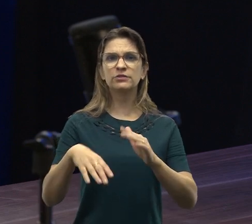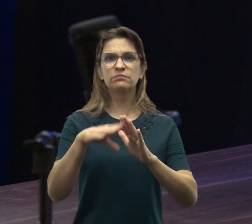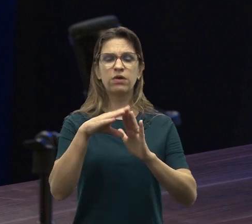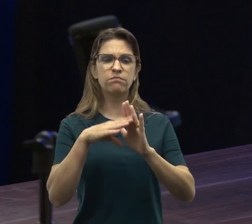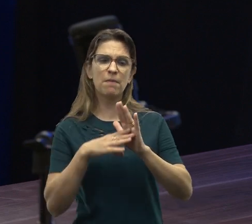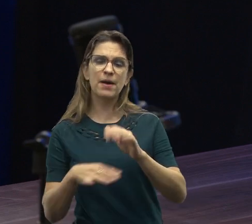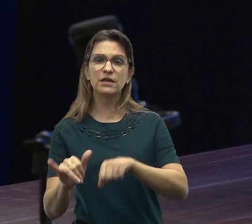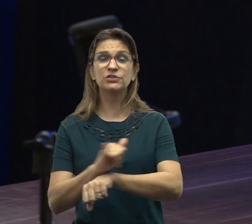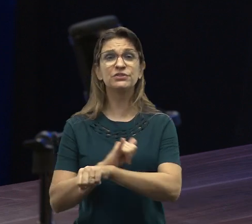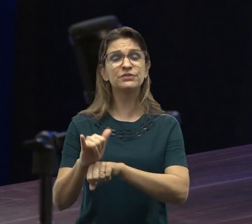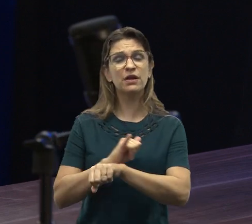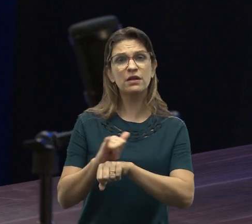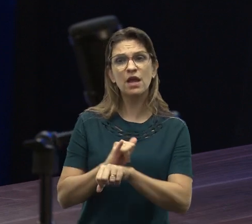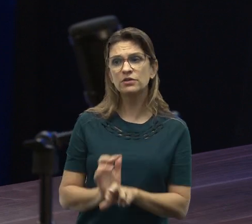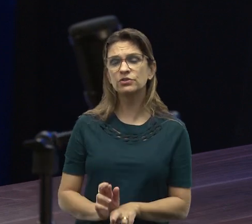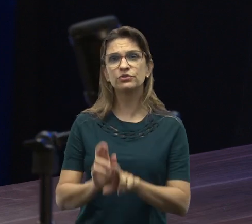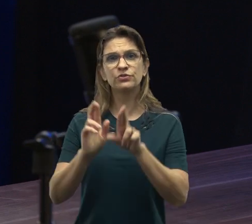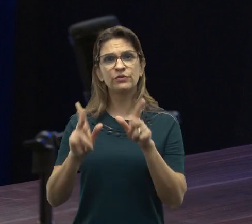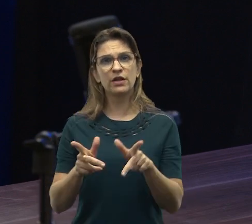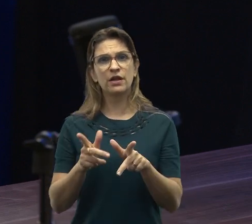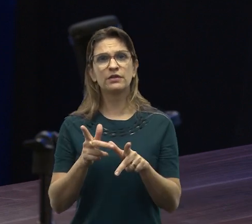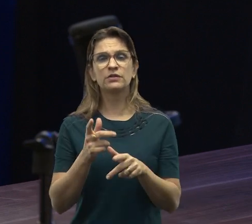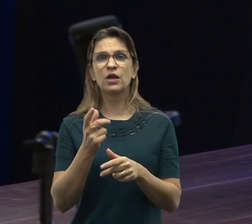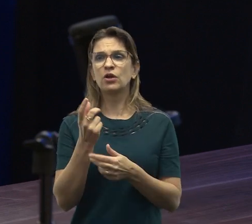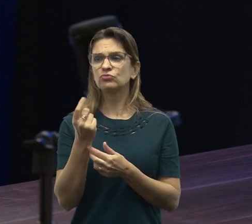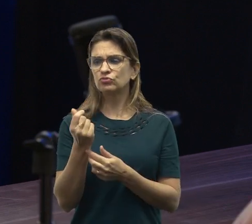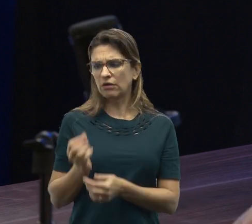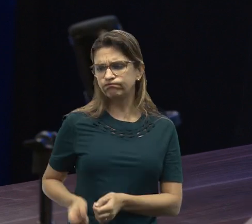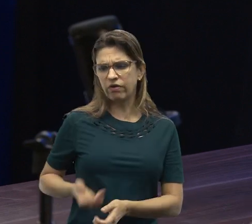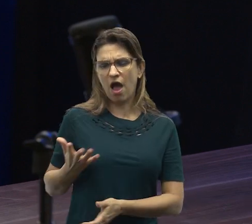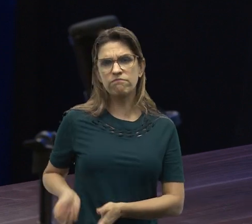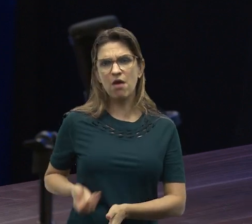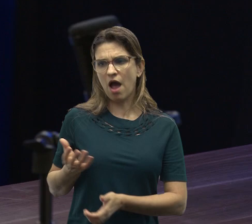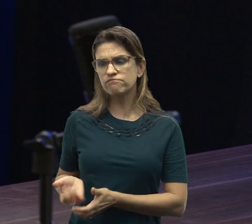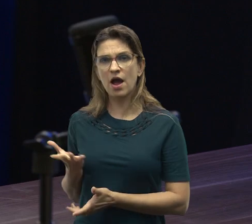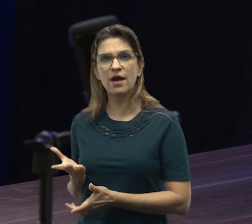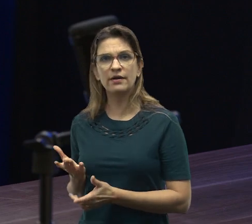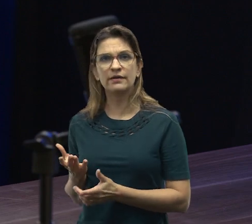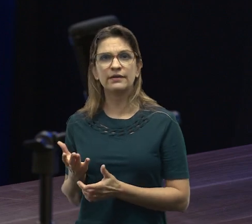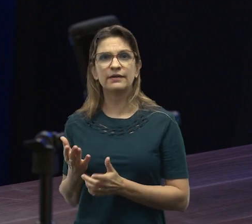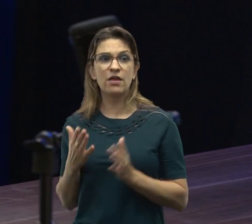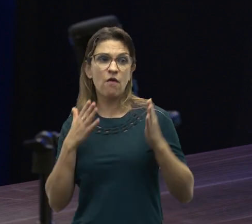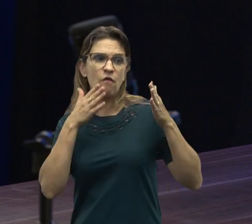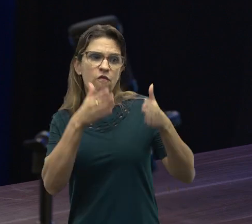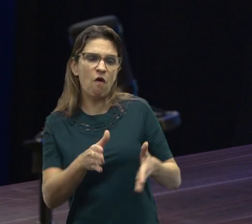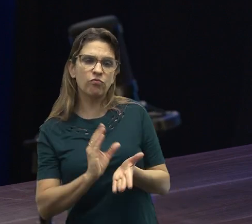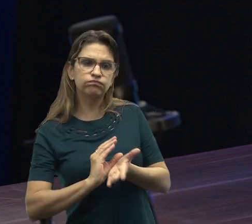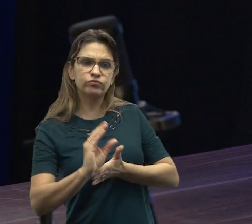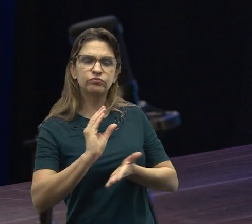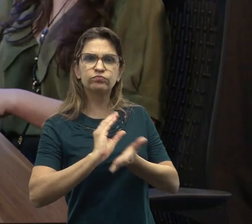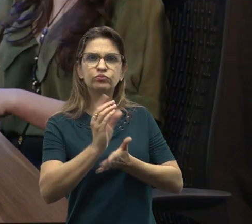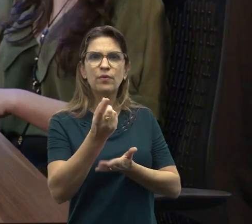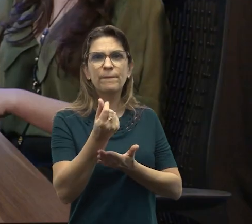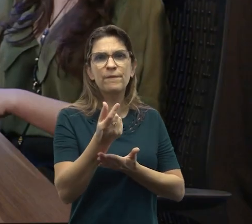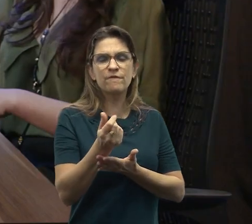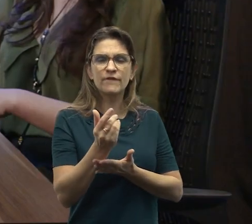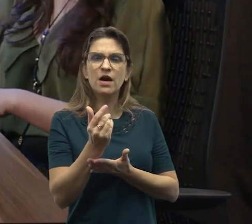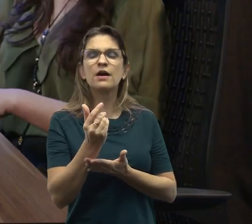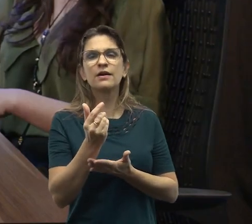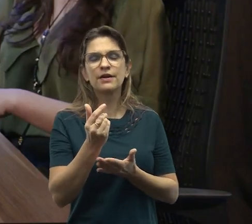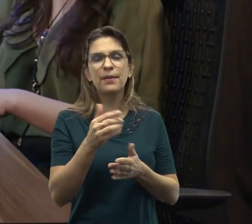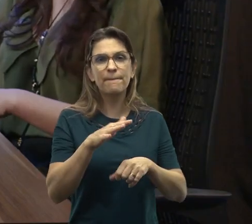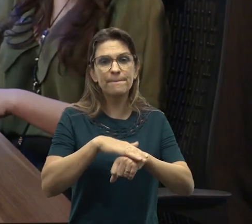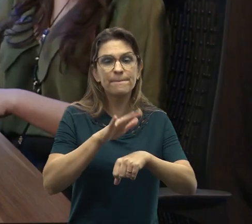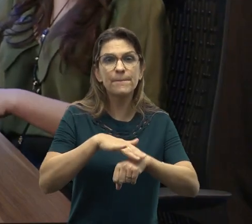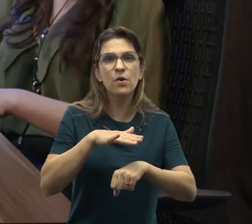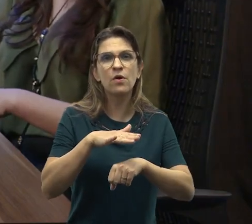diminuir esses gastos excessivos e que possam retomar a capacidade de investimento do município. Então, eu estou vendo algumas atitudes